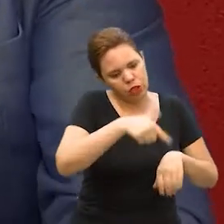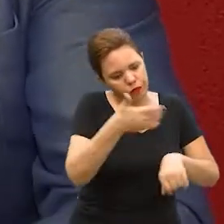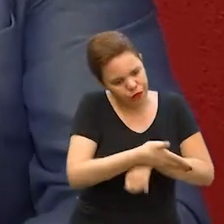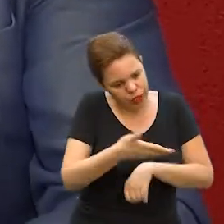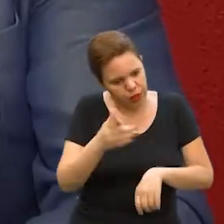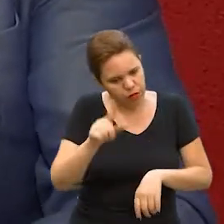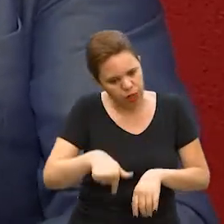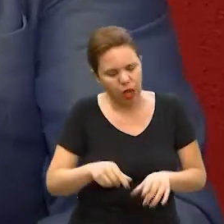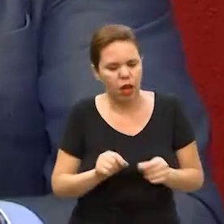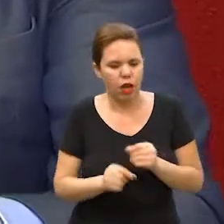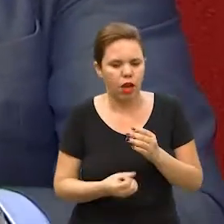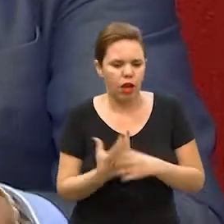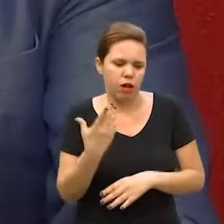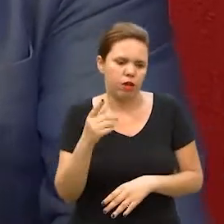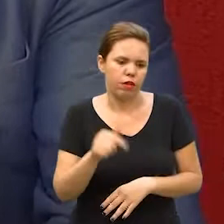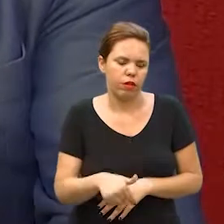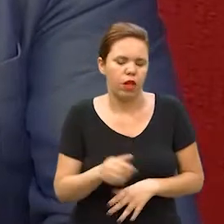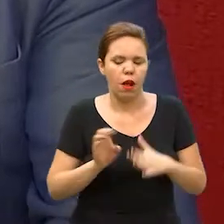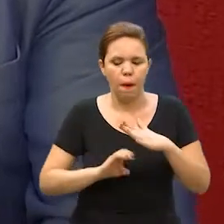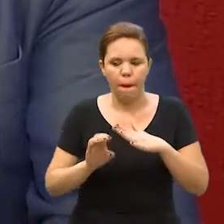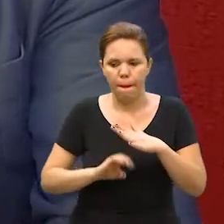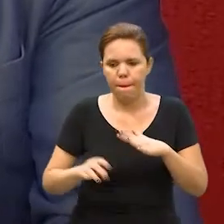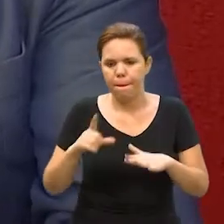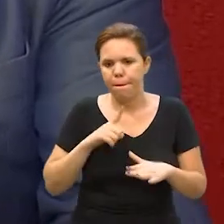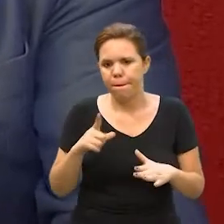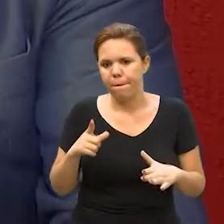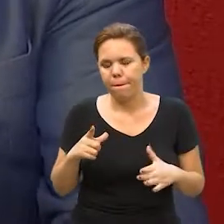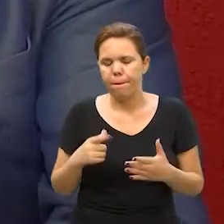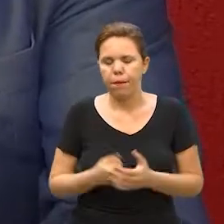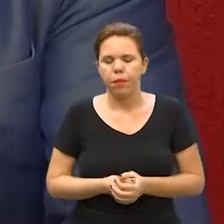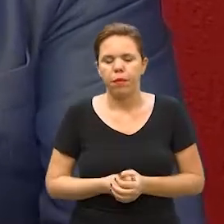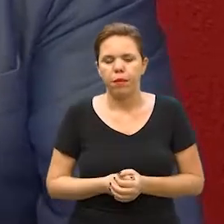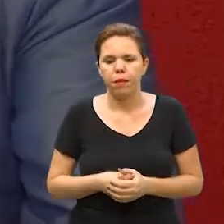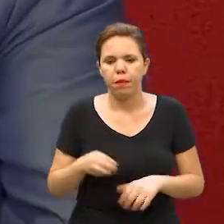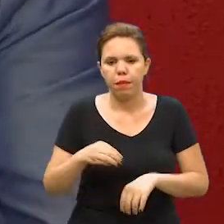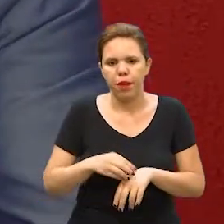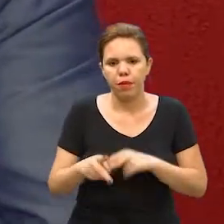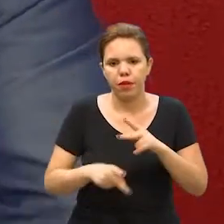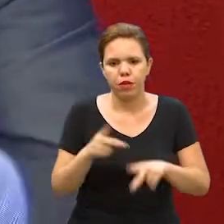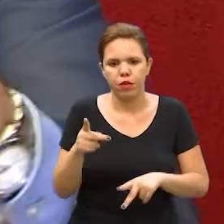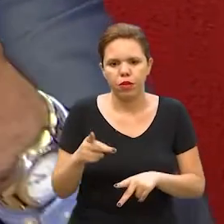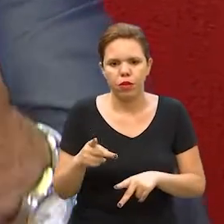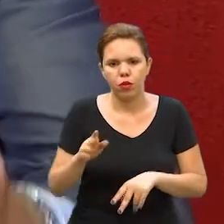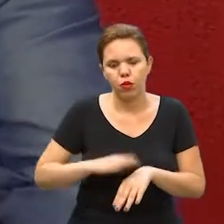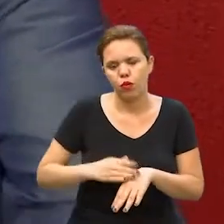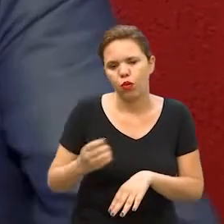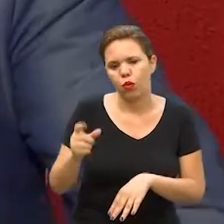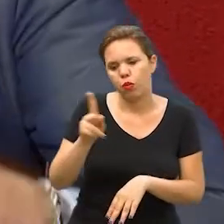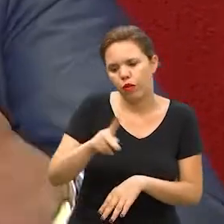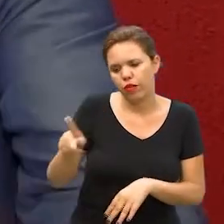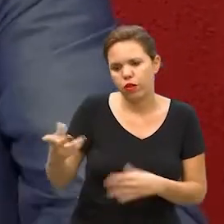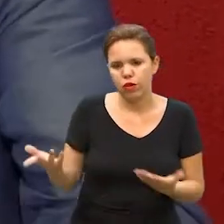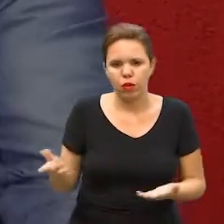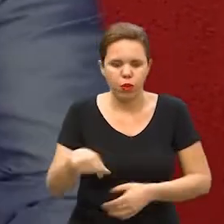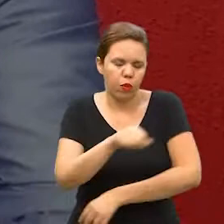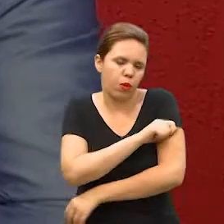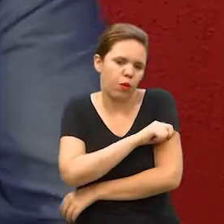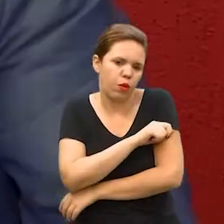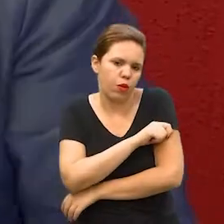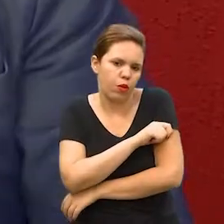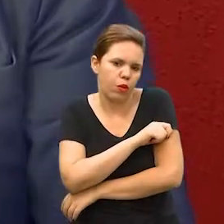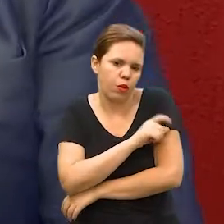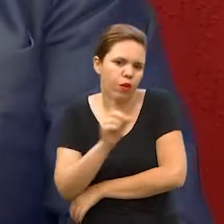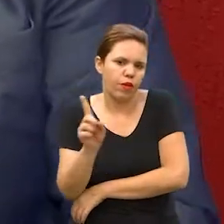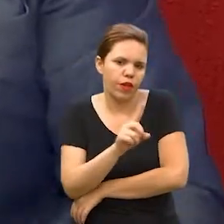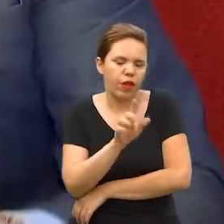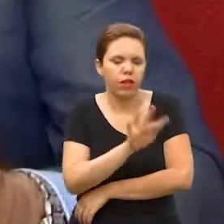né? Quero dizer, a empresa que tem como um dos seus membros um inventor, um professor, um aluno que vem